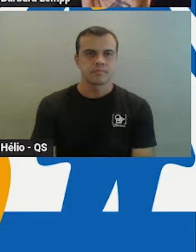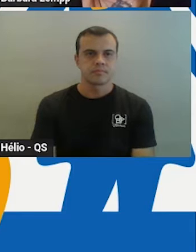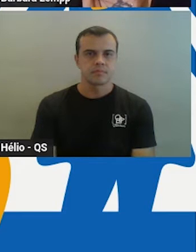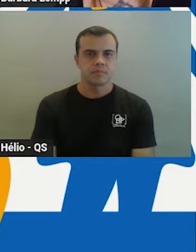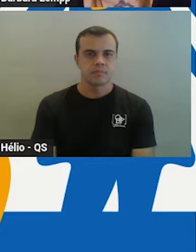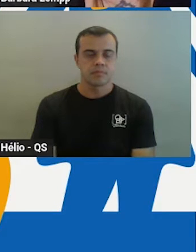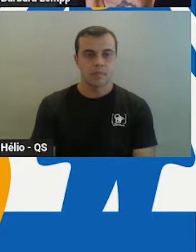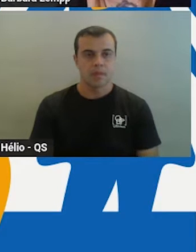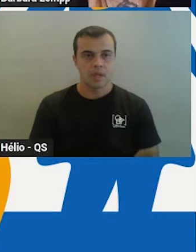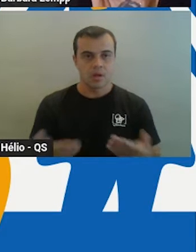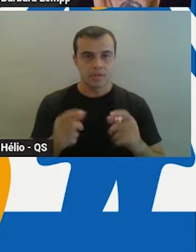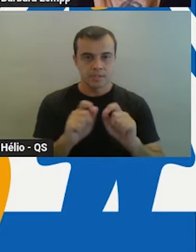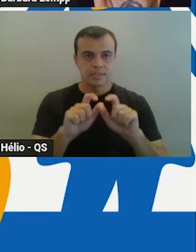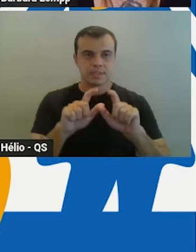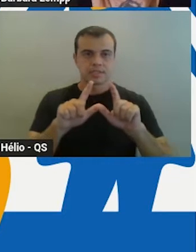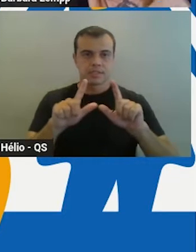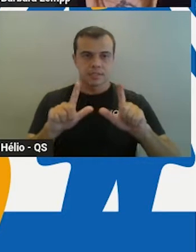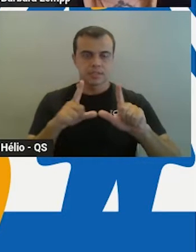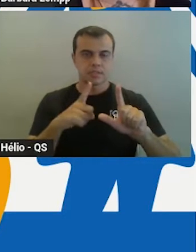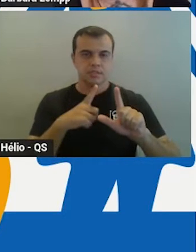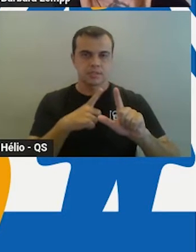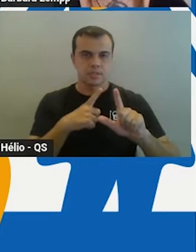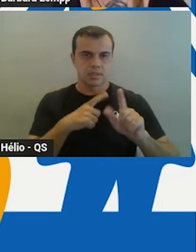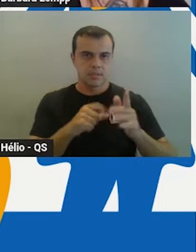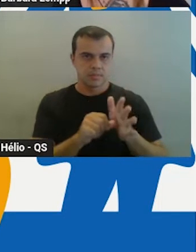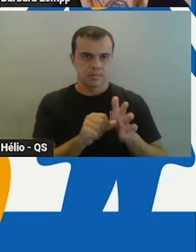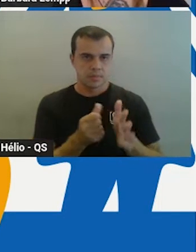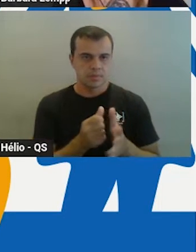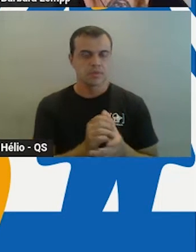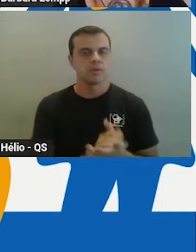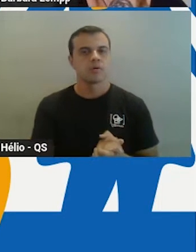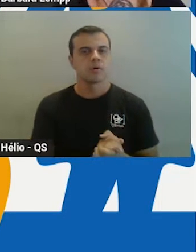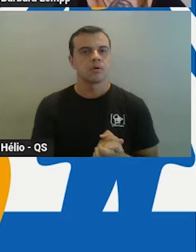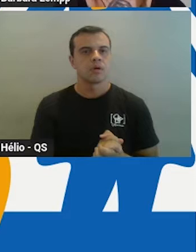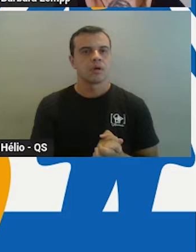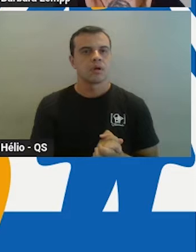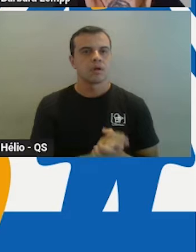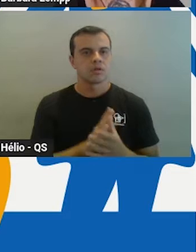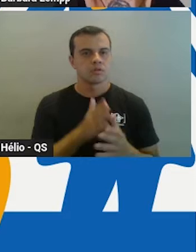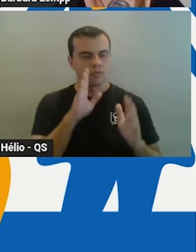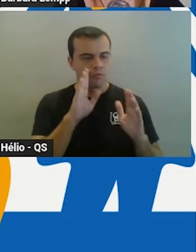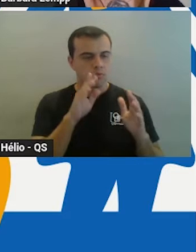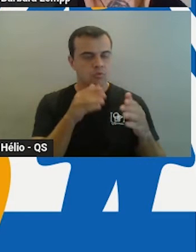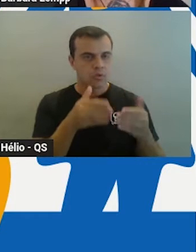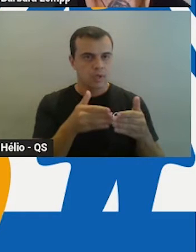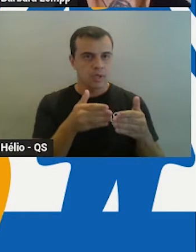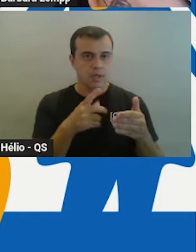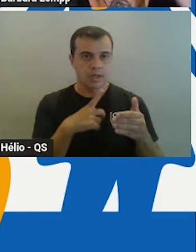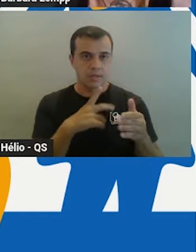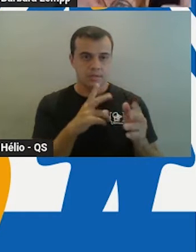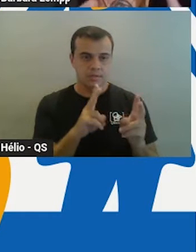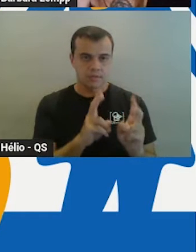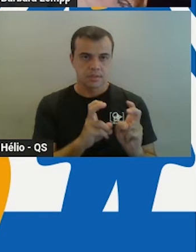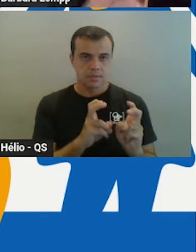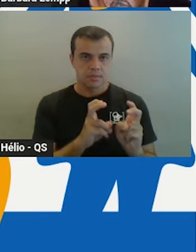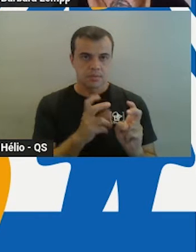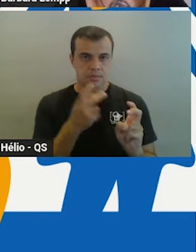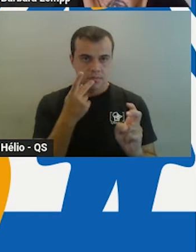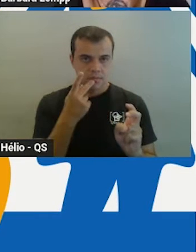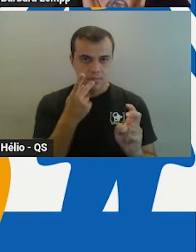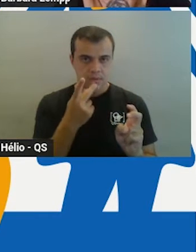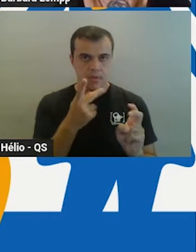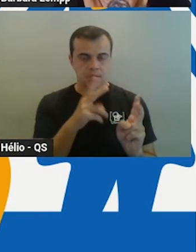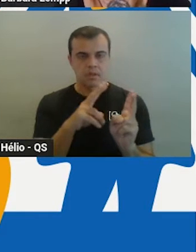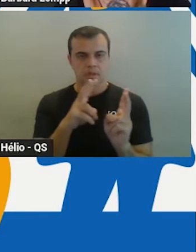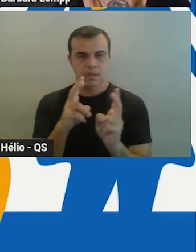Nesse slide aqui, na primeira parte, eu já foquei um pouquinho mais sobre os, né, nos